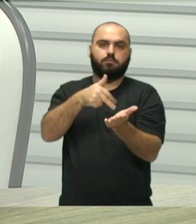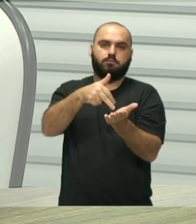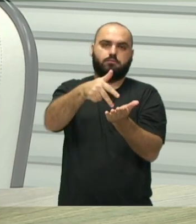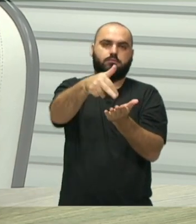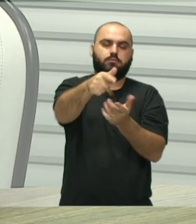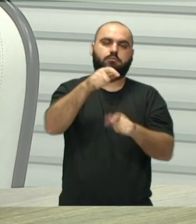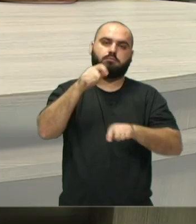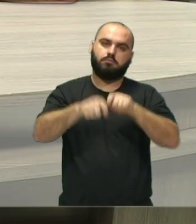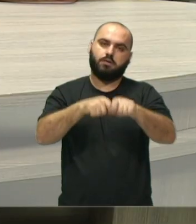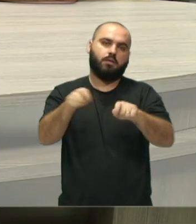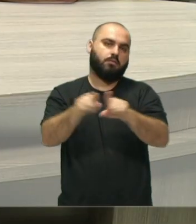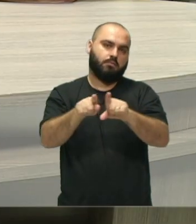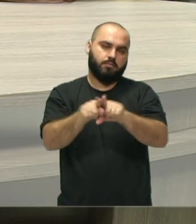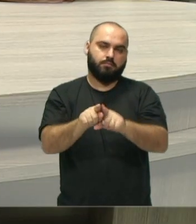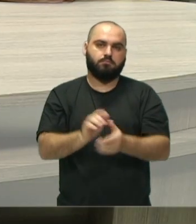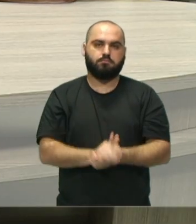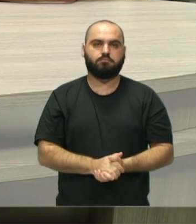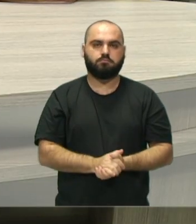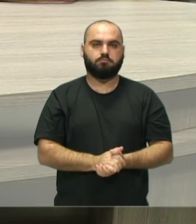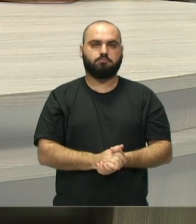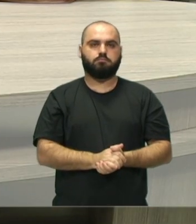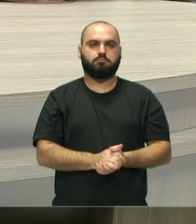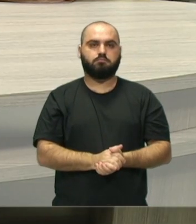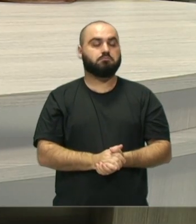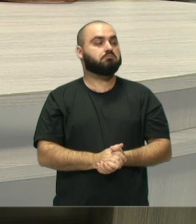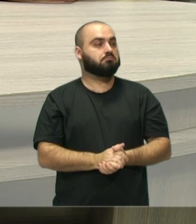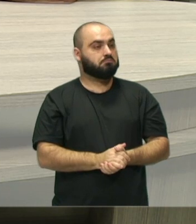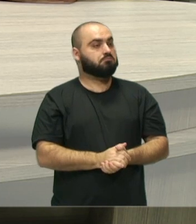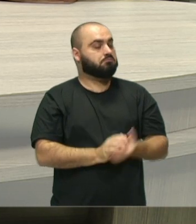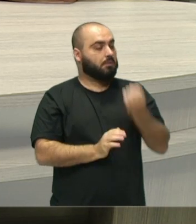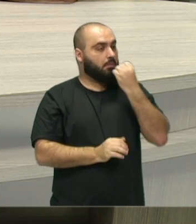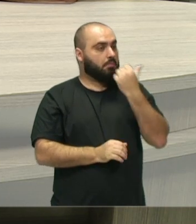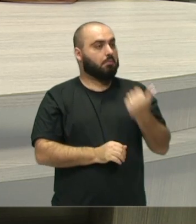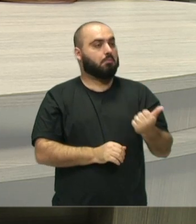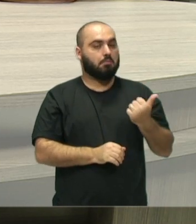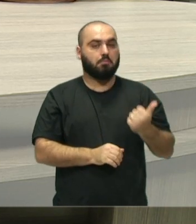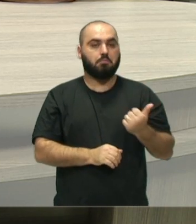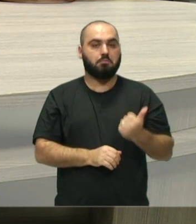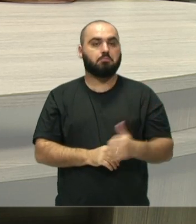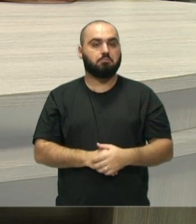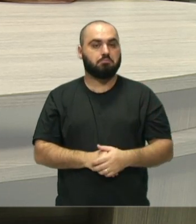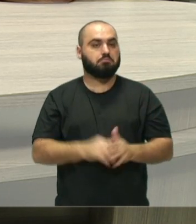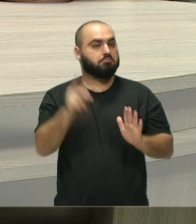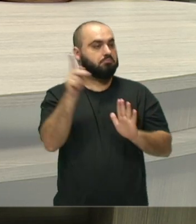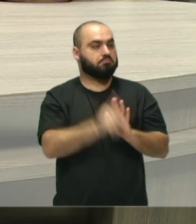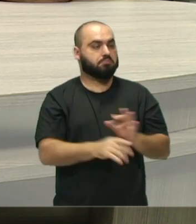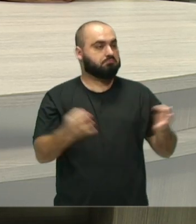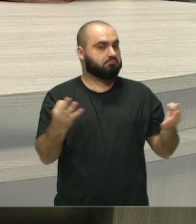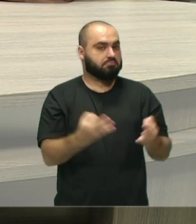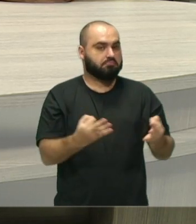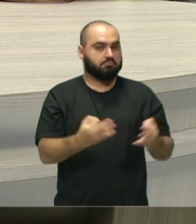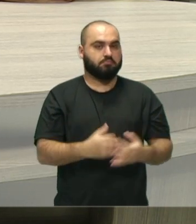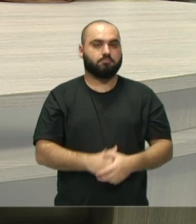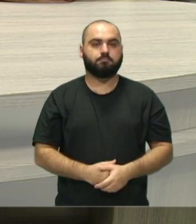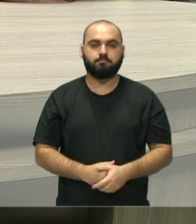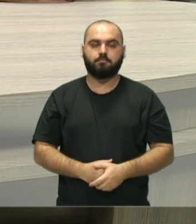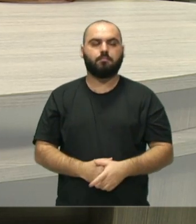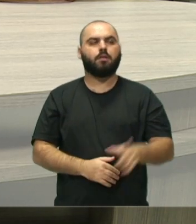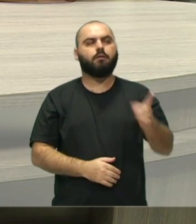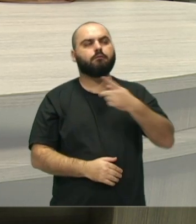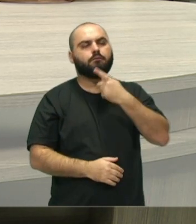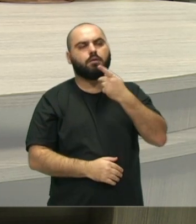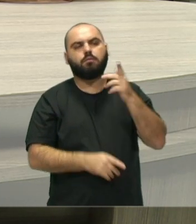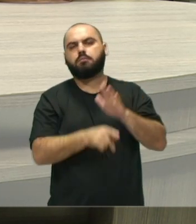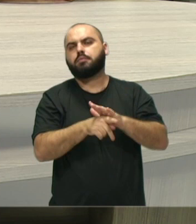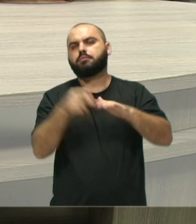e de bicicletas também. Então ele é um túnel completo. Que projeto fantástico. Você falou dos prazos